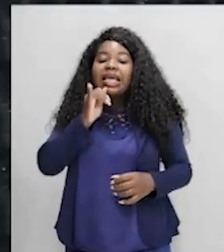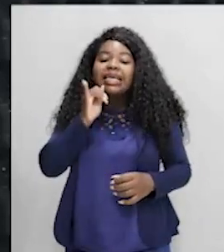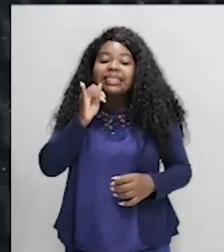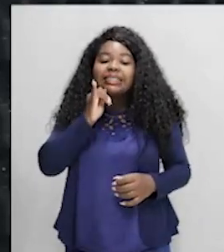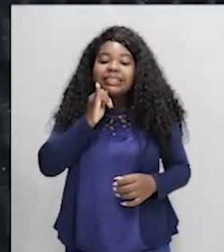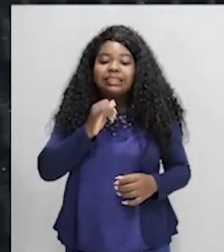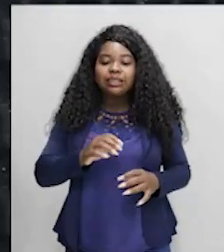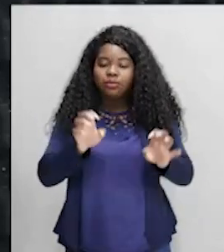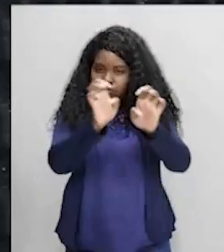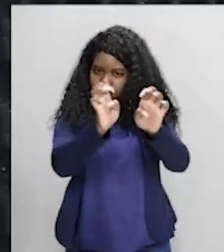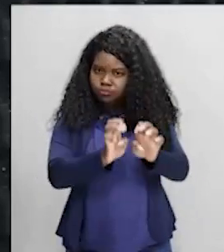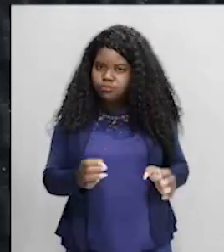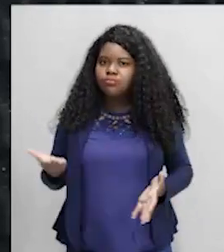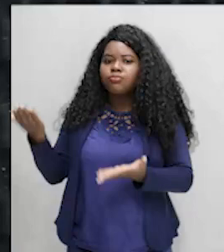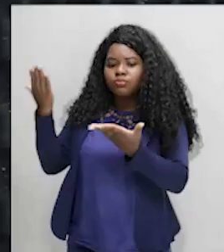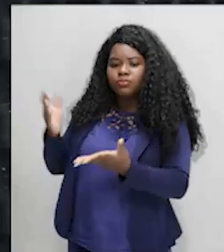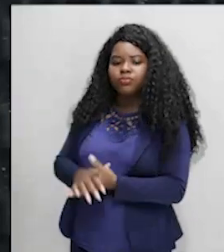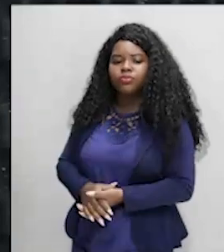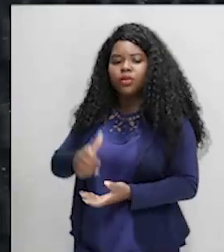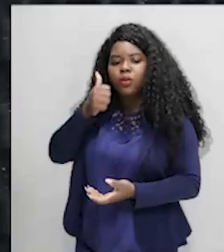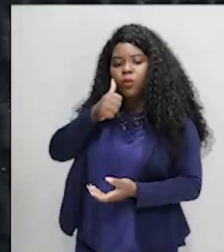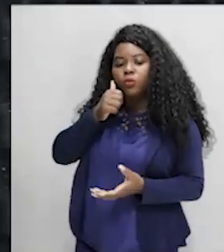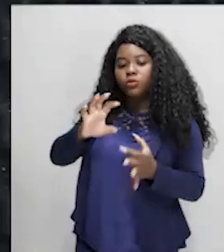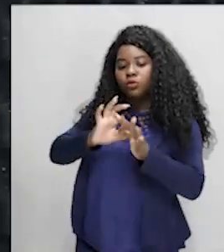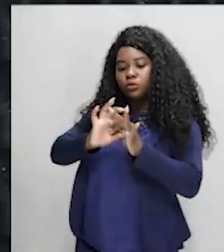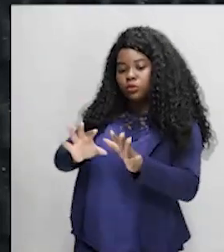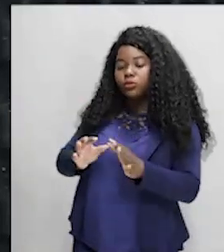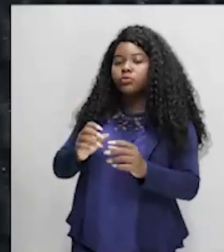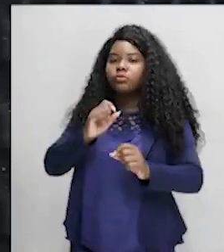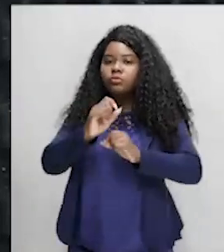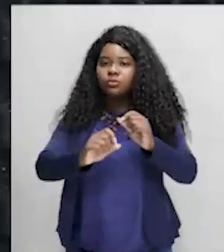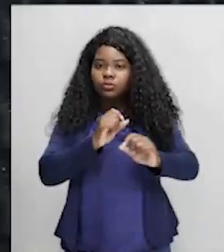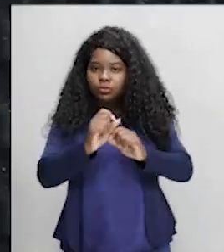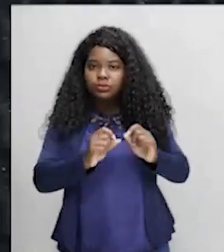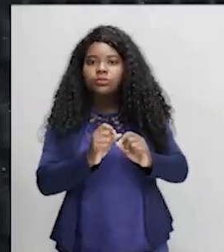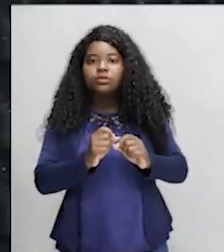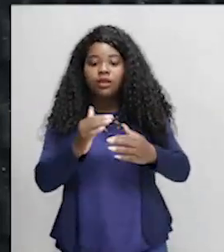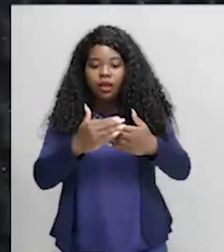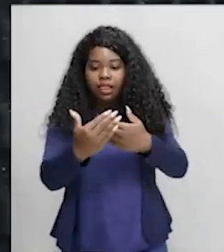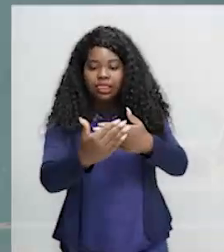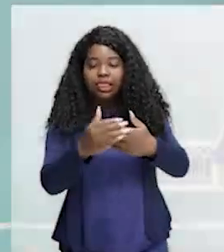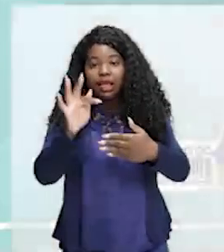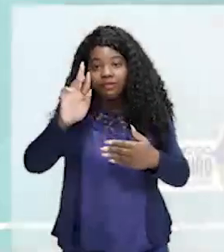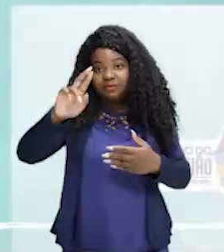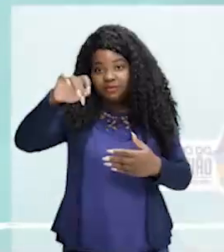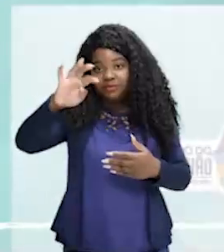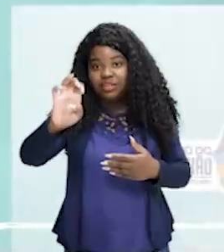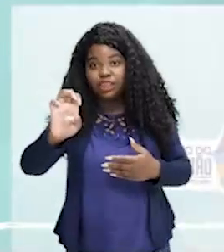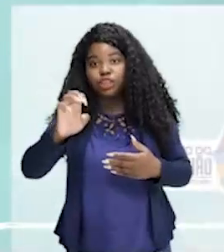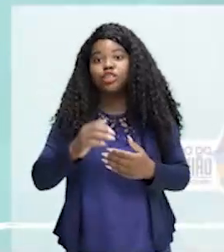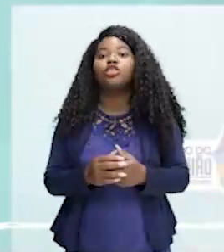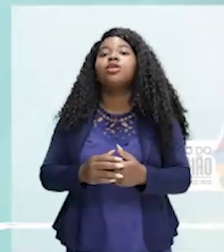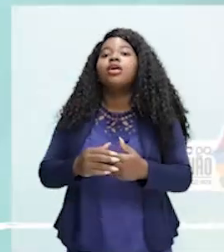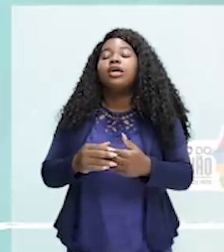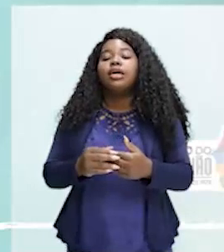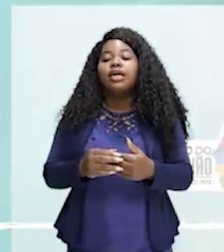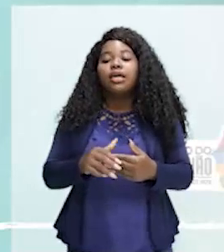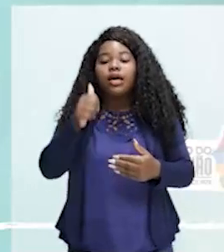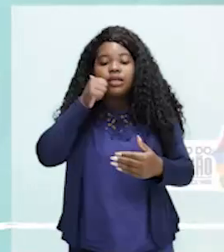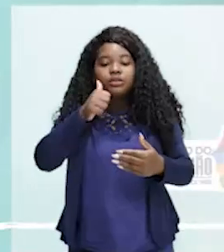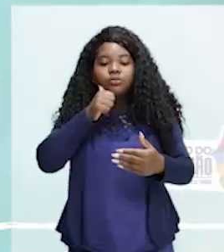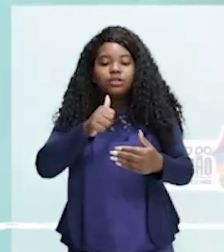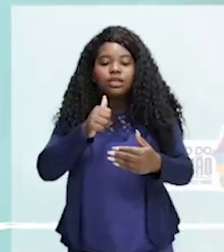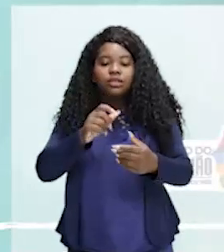Os homens livres sentavam no meio. As mulheres sentavam lá no fim do que a gente chama de anfiteatro grego, que vai